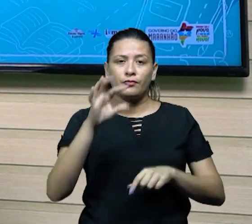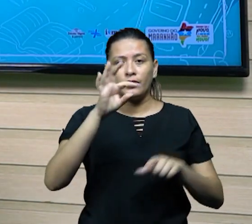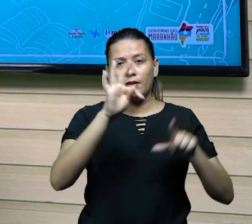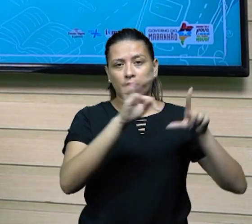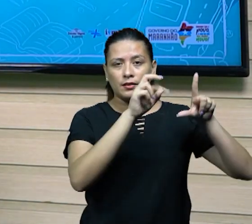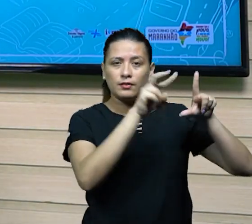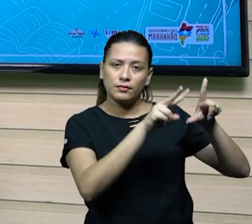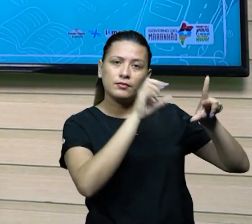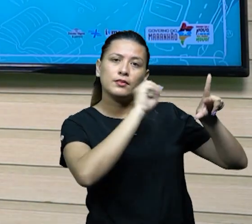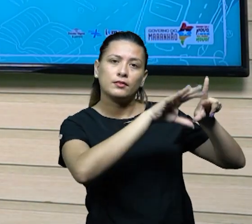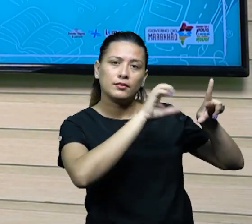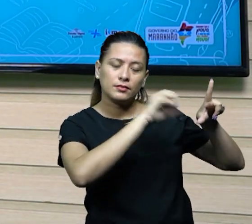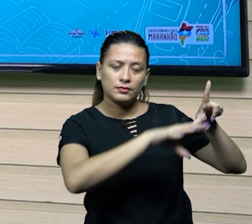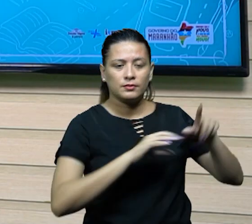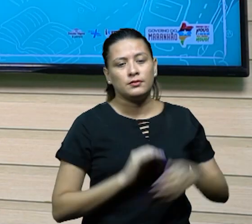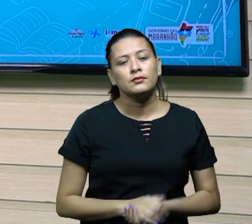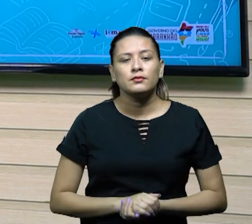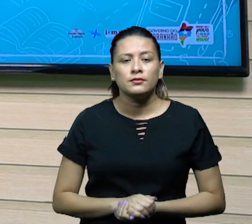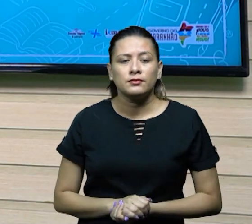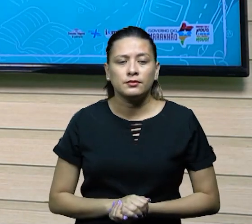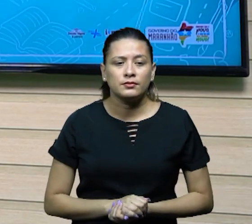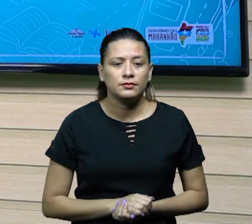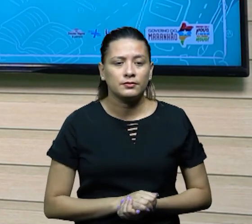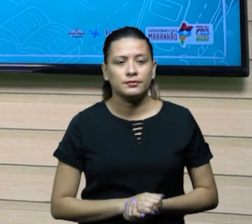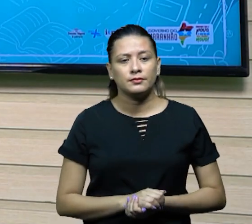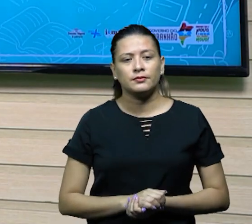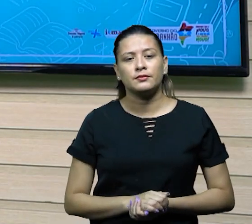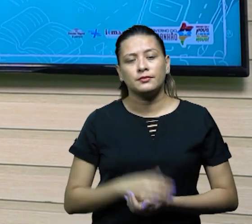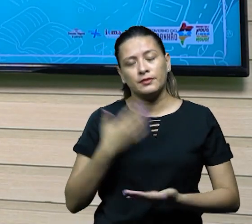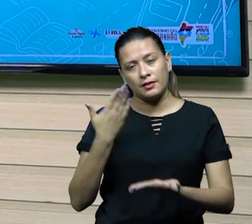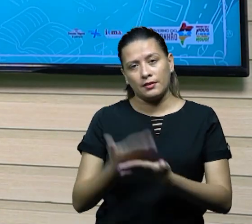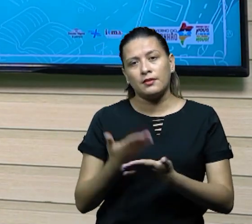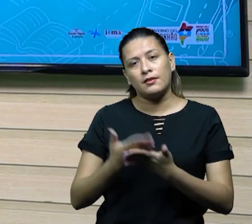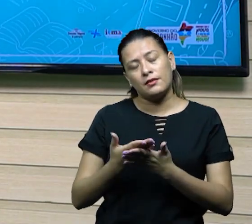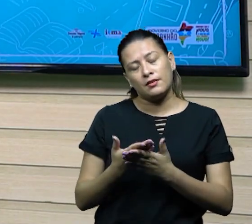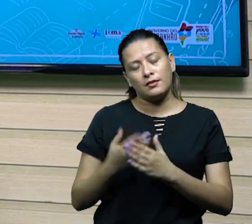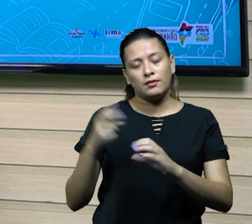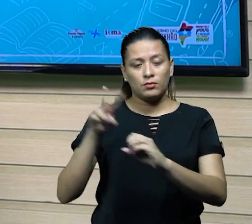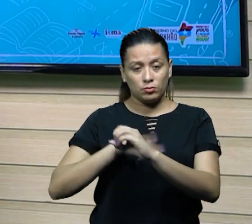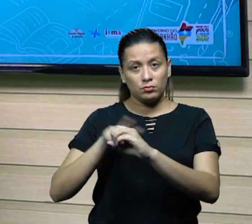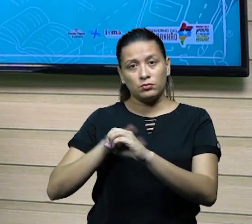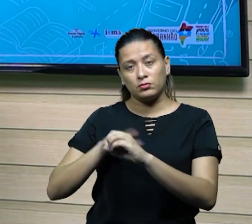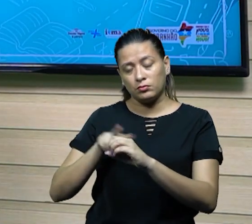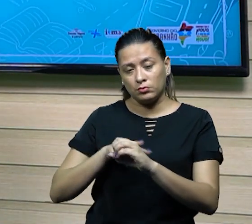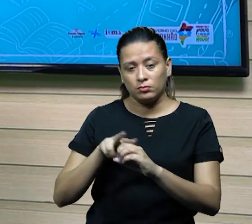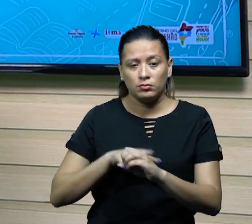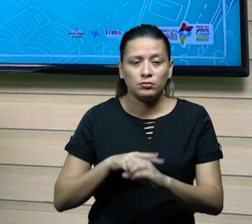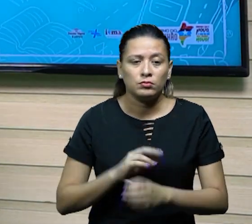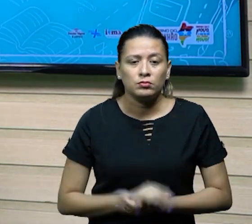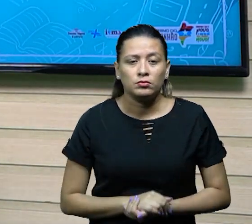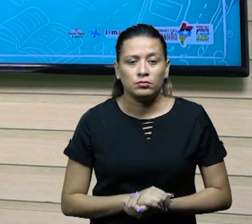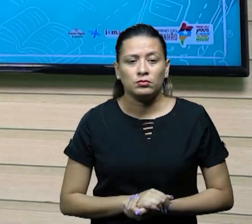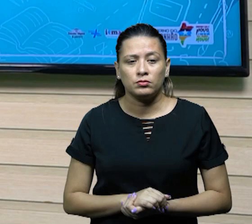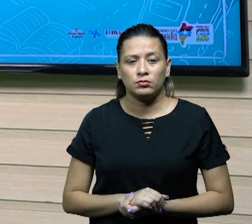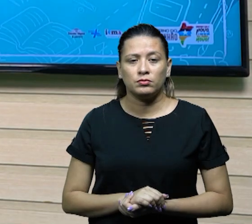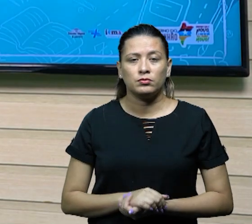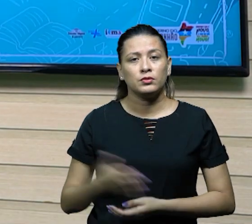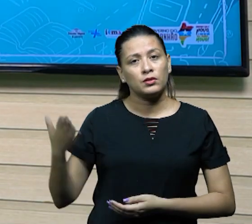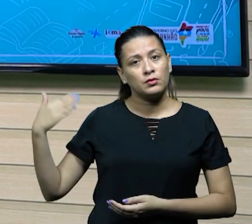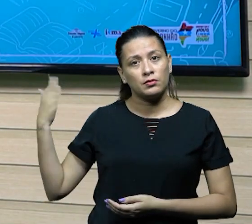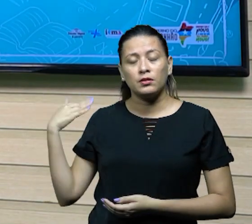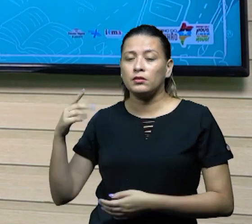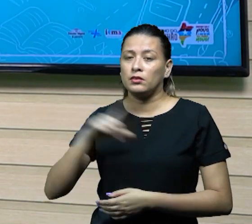de uma forma ou de outra, é à distância. É o Via Meet, é a TV Educação, é o Classroom. São aulas